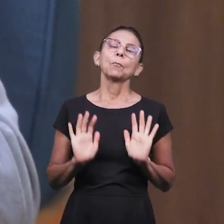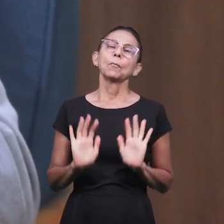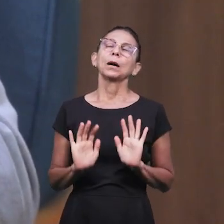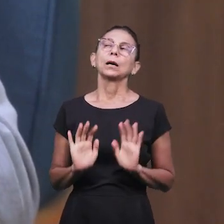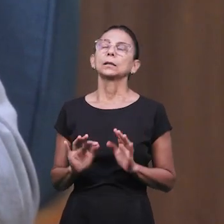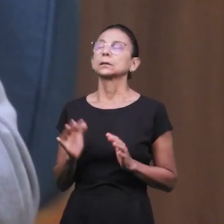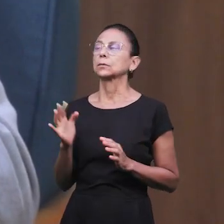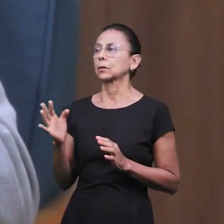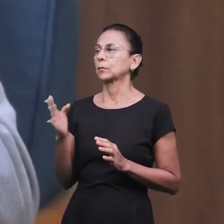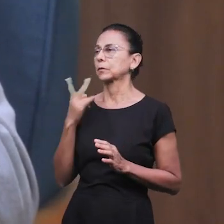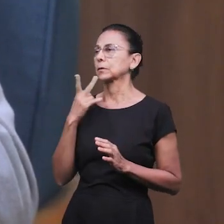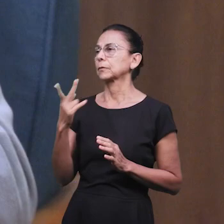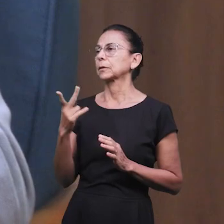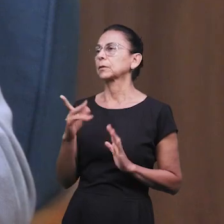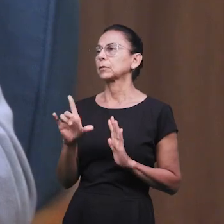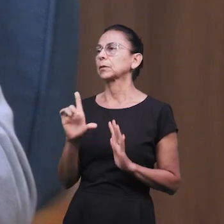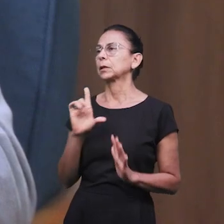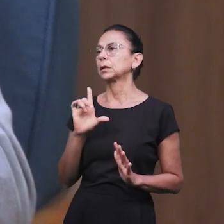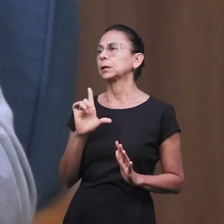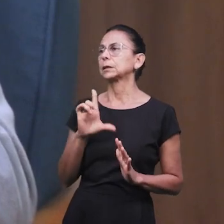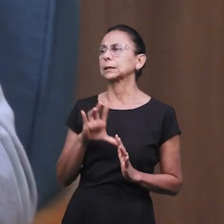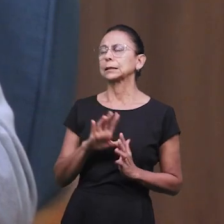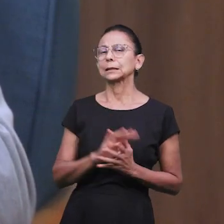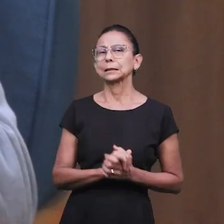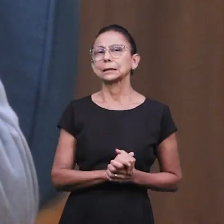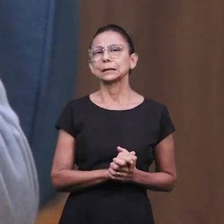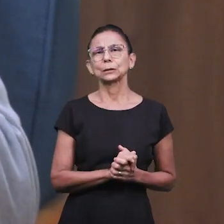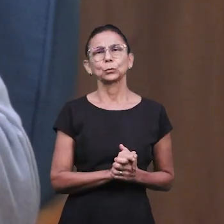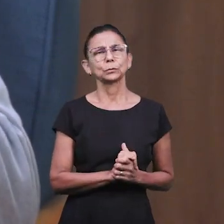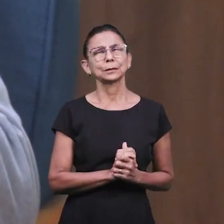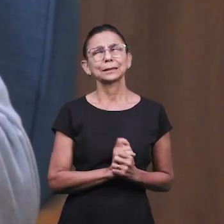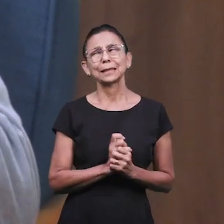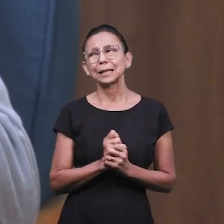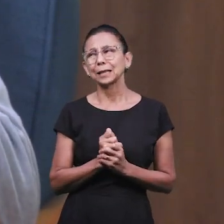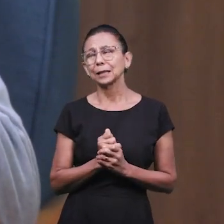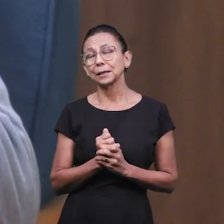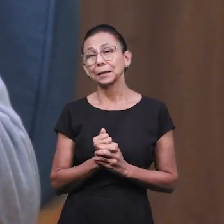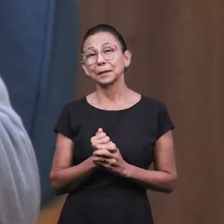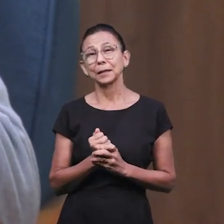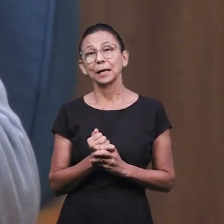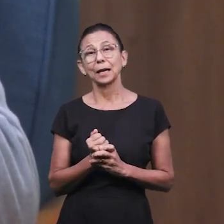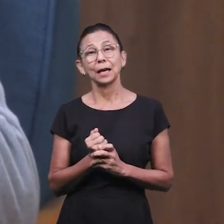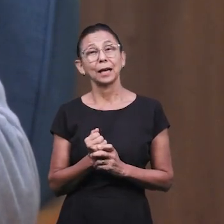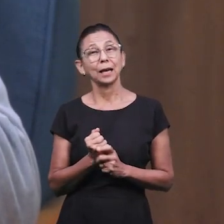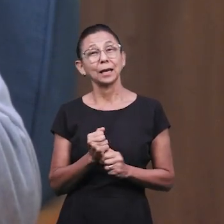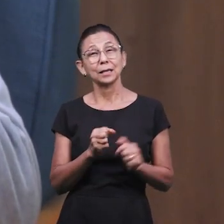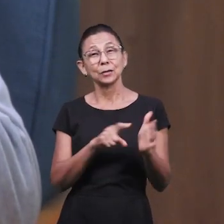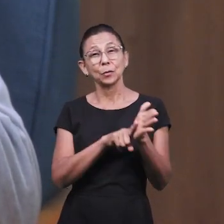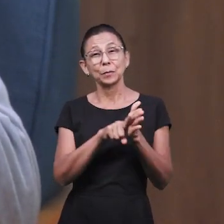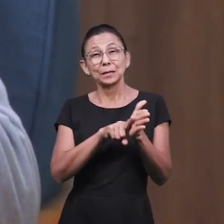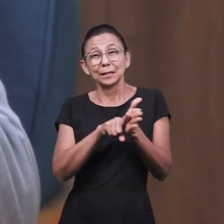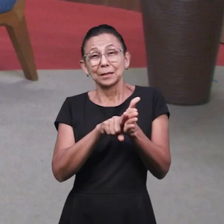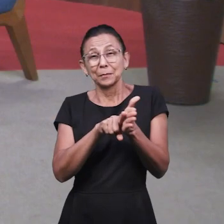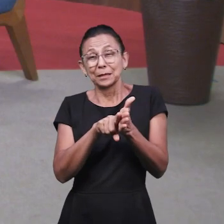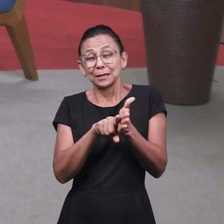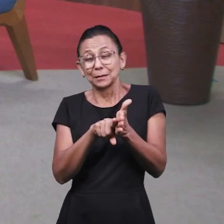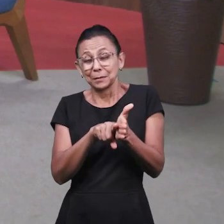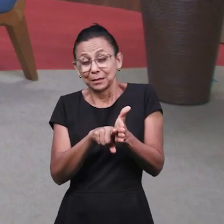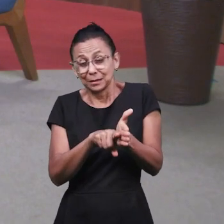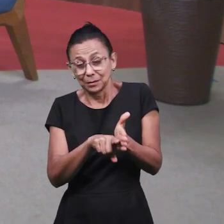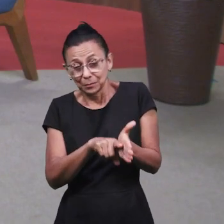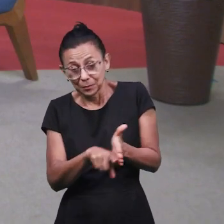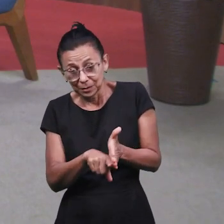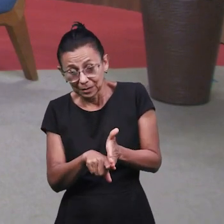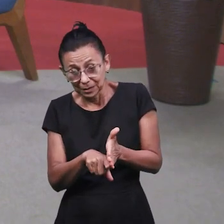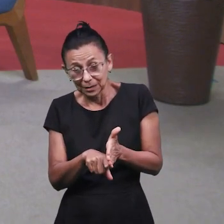a riqueza, como você falou agora há pouco, né, como é uma mina, não é, de ouro, inesgotável. Inesgotável. Quanto mais